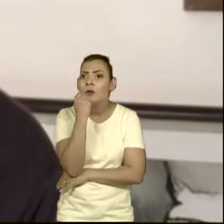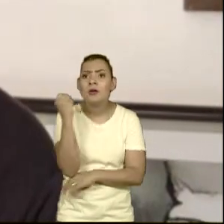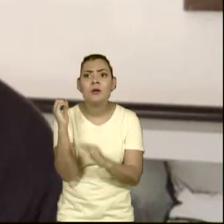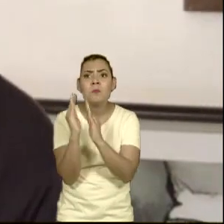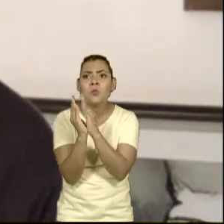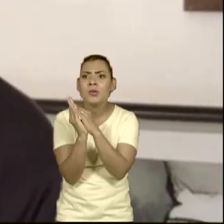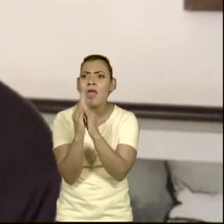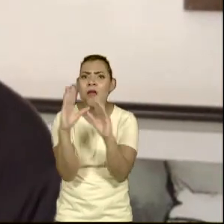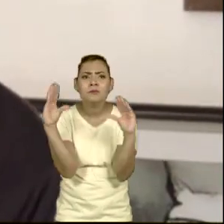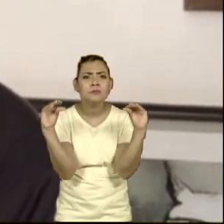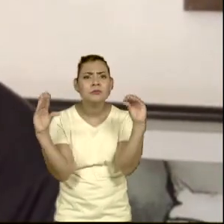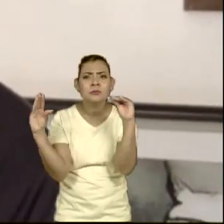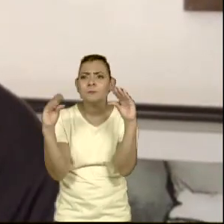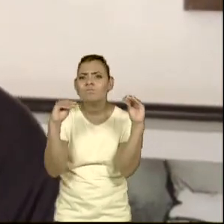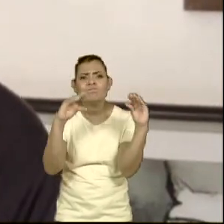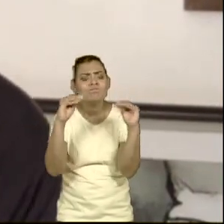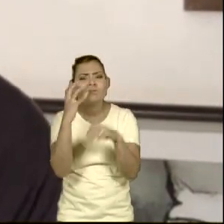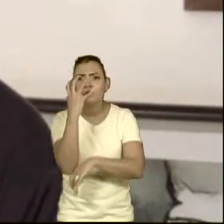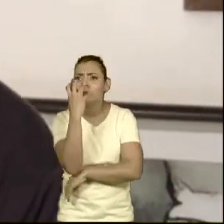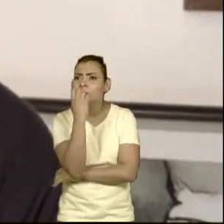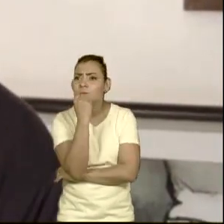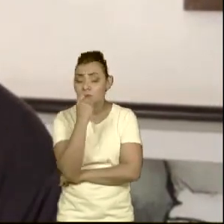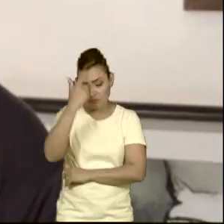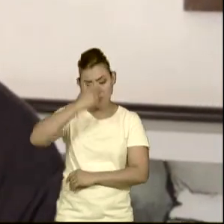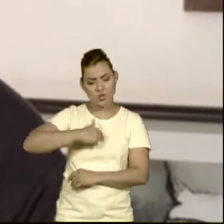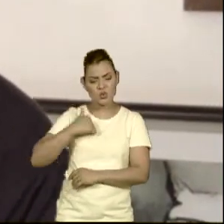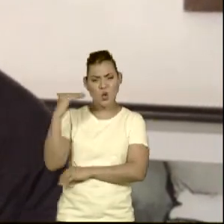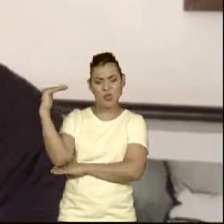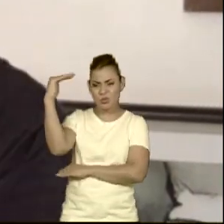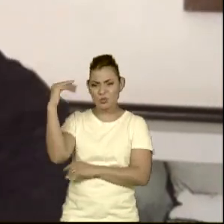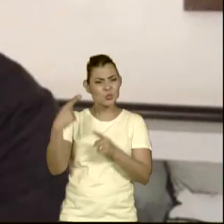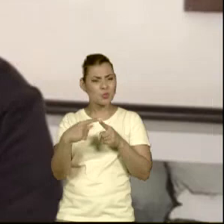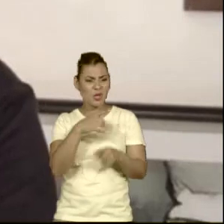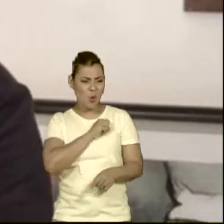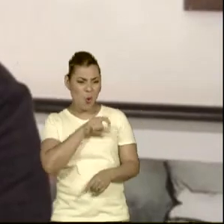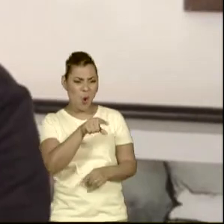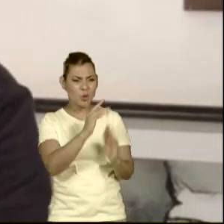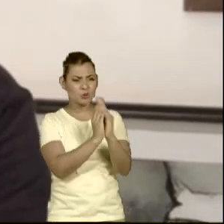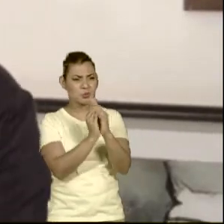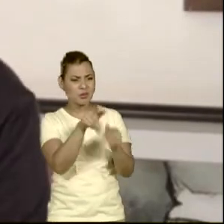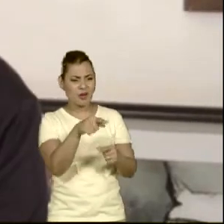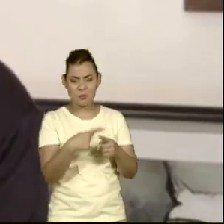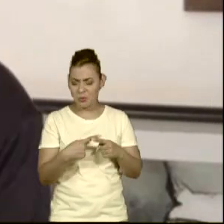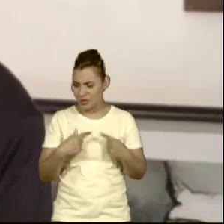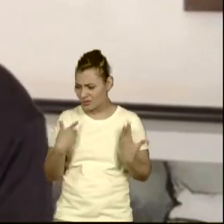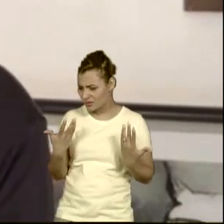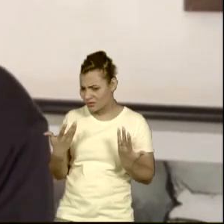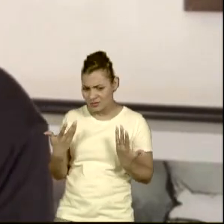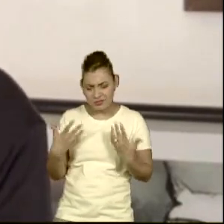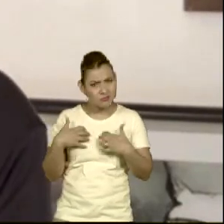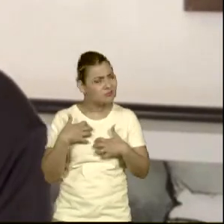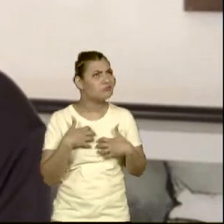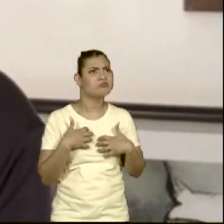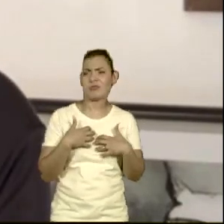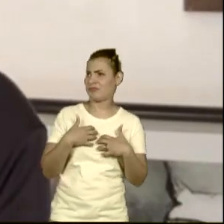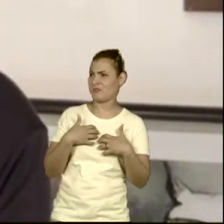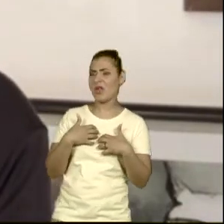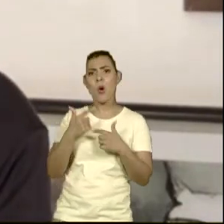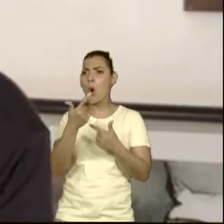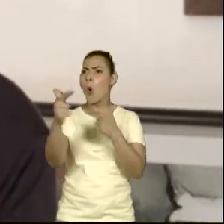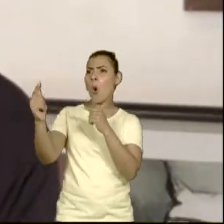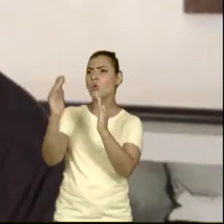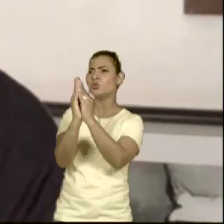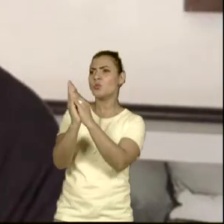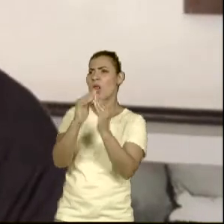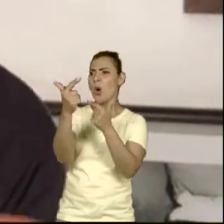bonecos e sem me tocar muito. Pô, eu sou adulto, por que eu gosto desses bonecos? E, eventualmente, bonecos de outras emissoras